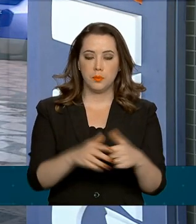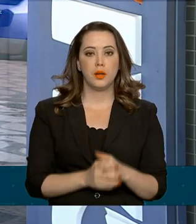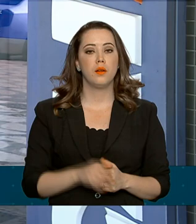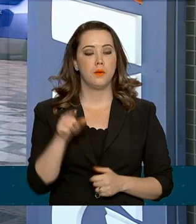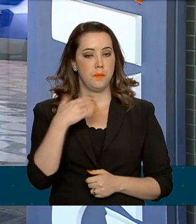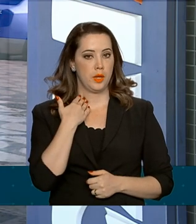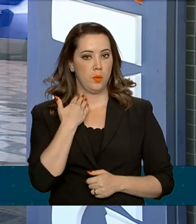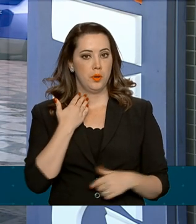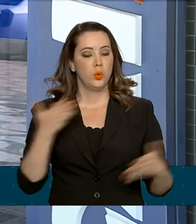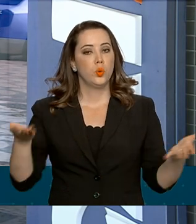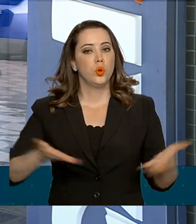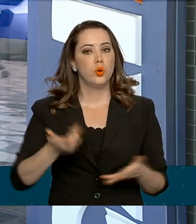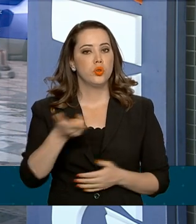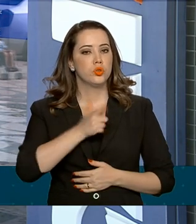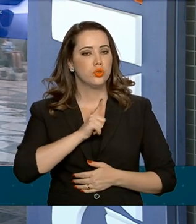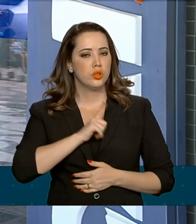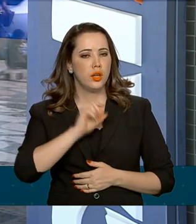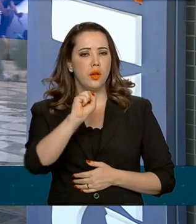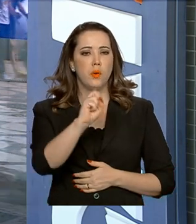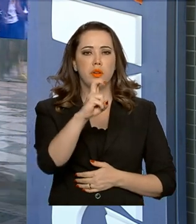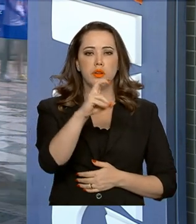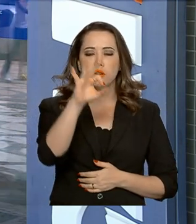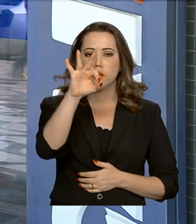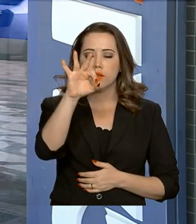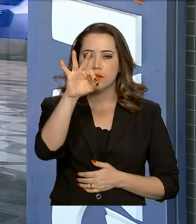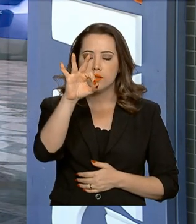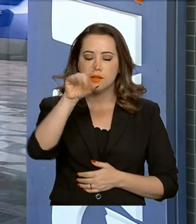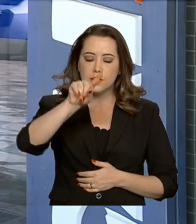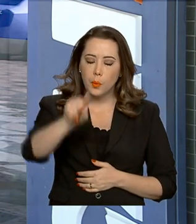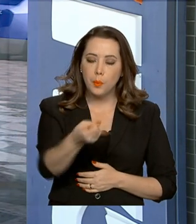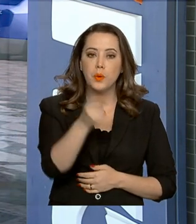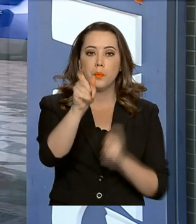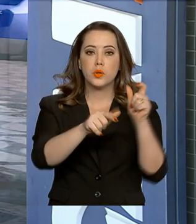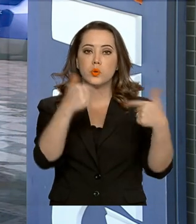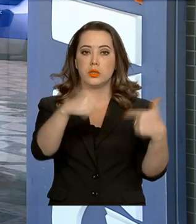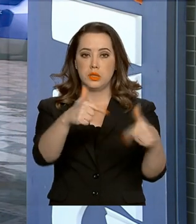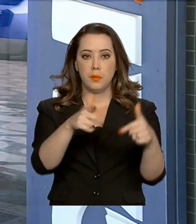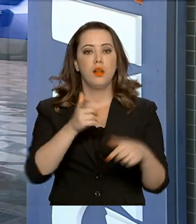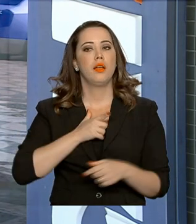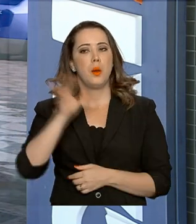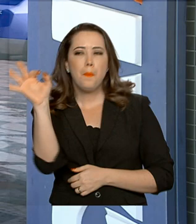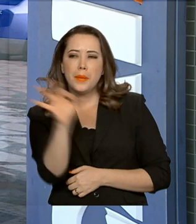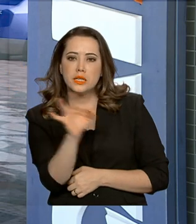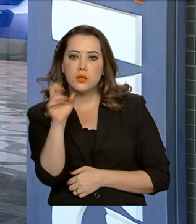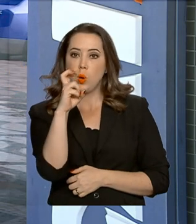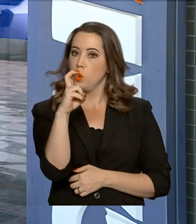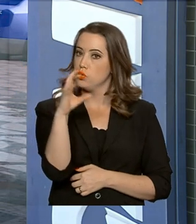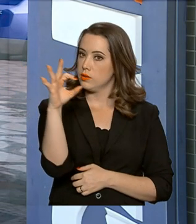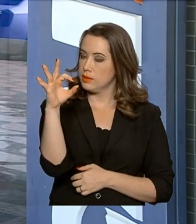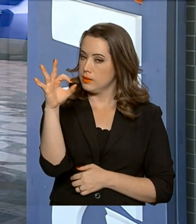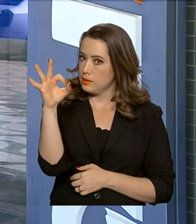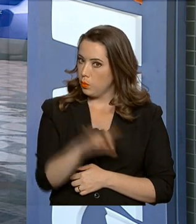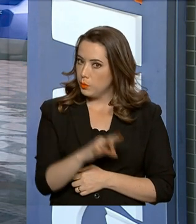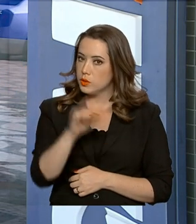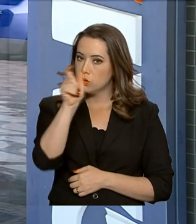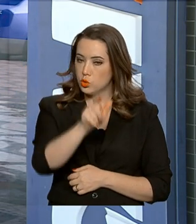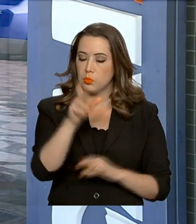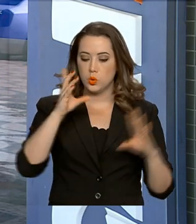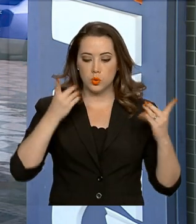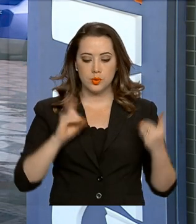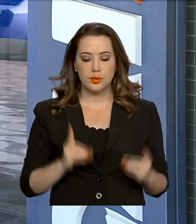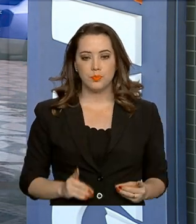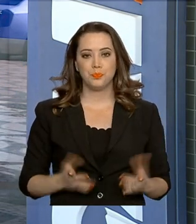O banco, que tem hoje cerca de 85 mil empregados, quer ter um percentual de 5% de pessoas com